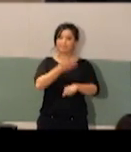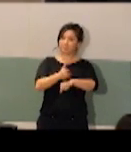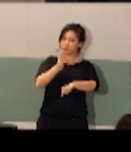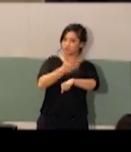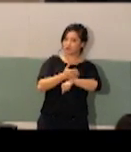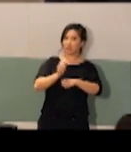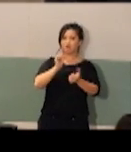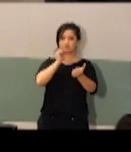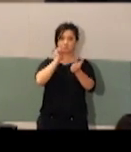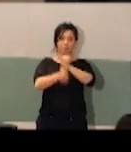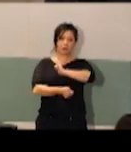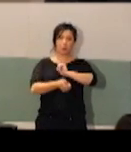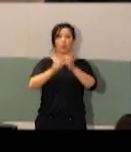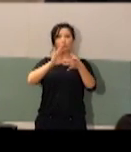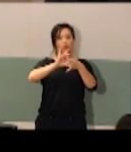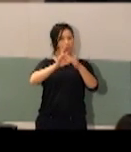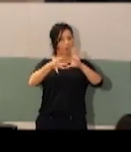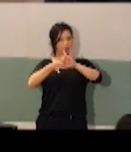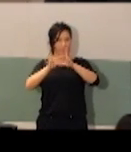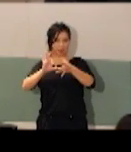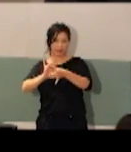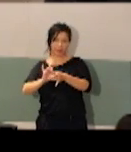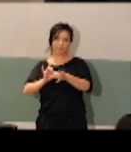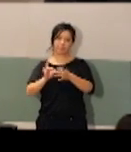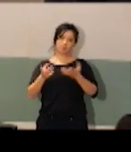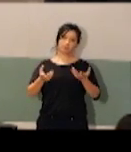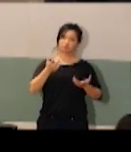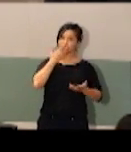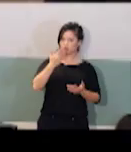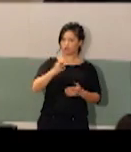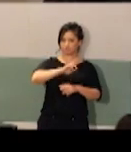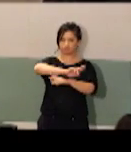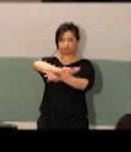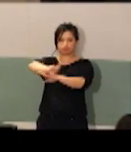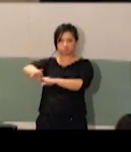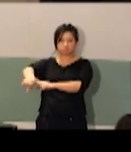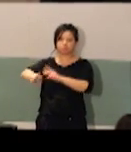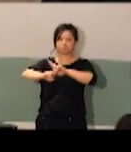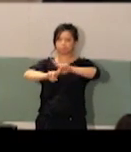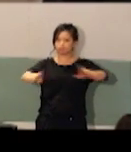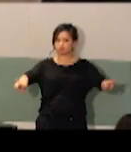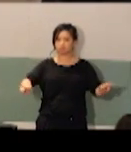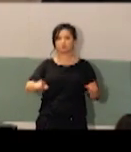esportes olímpicos, fazendo com que essas crianças e jovens